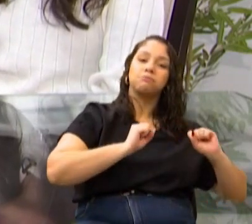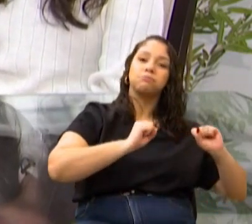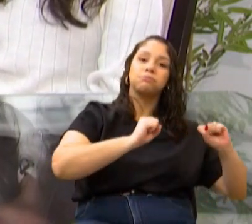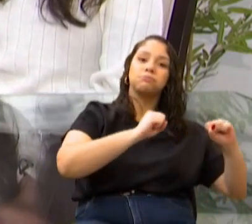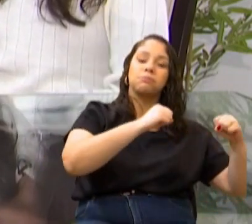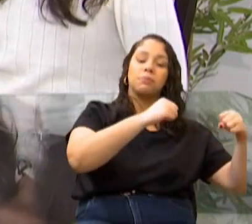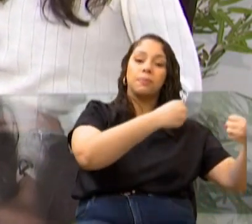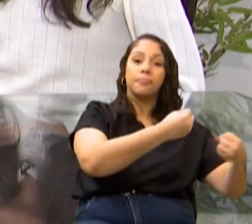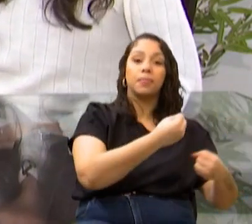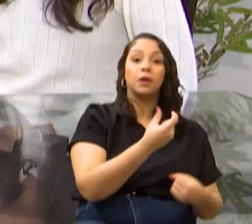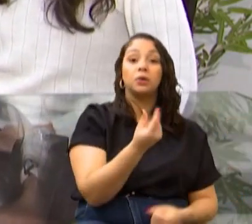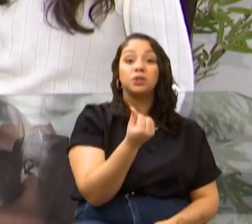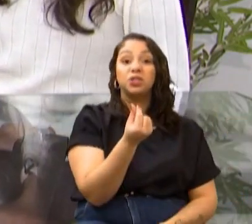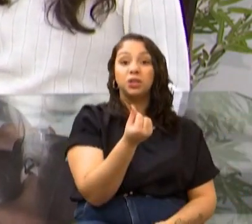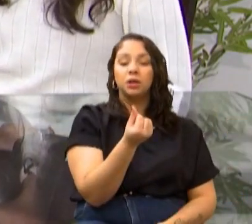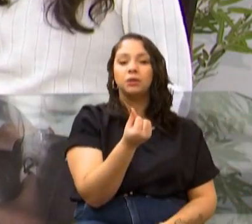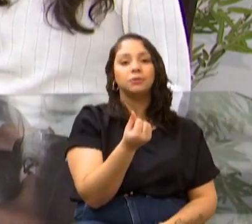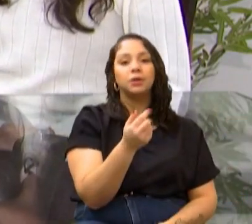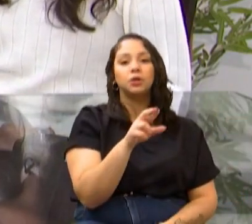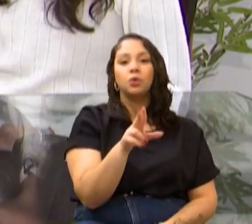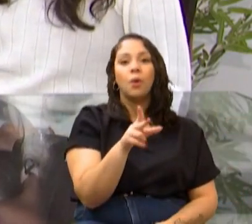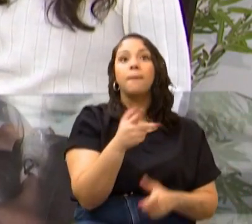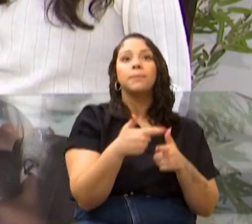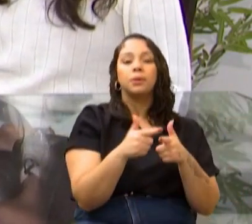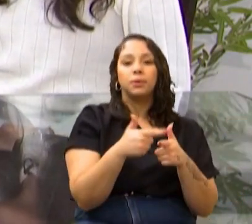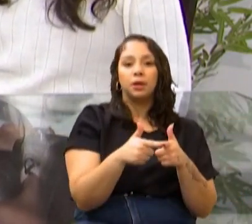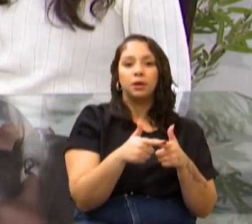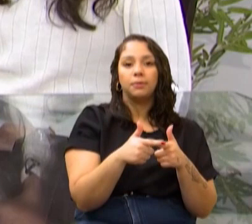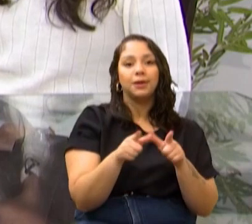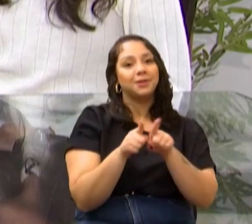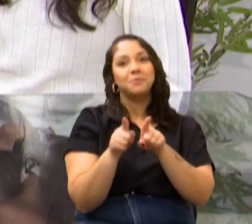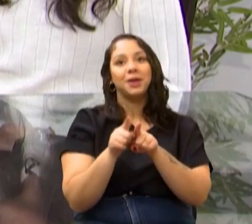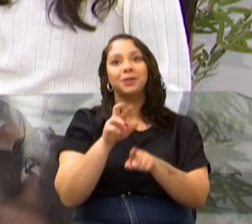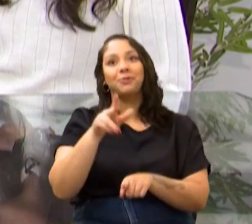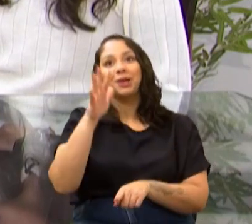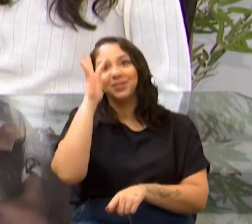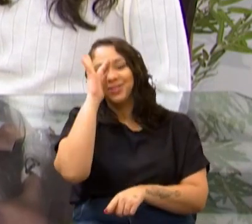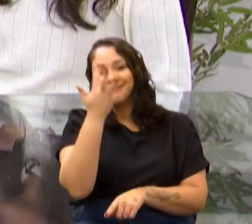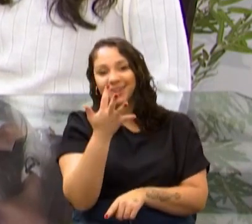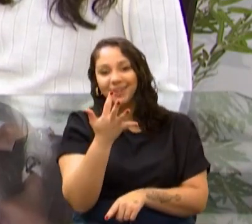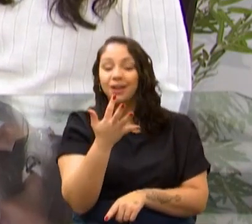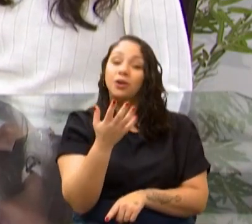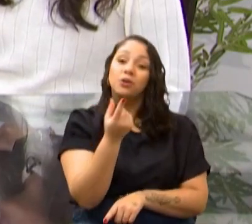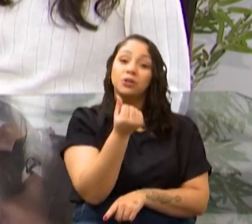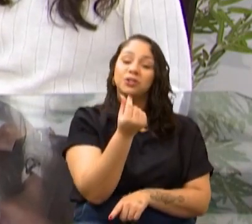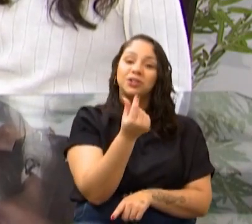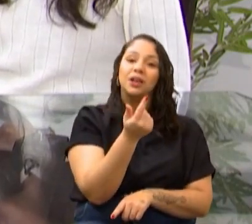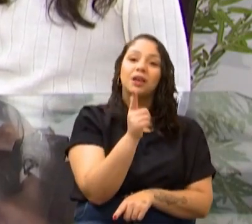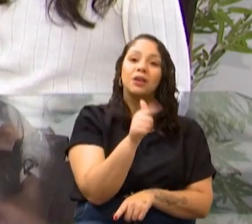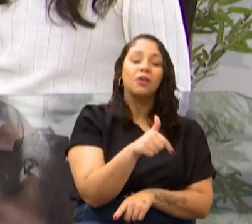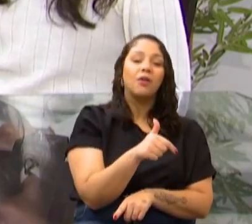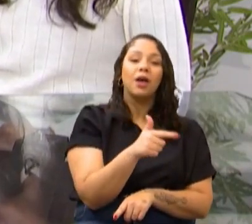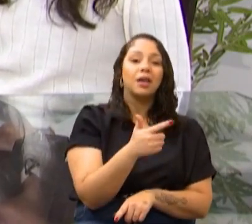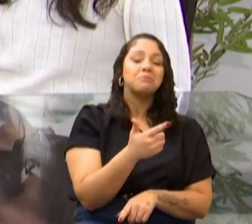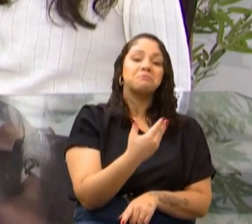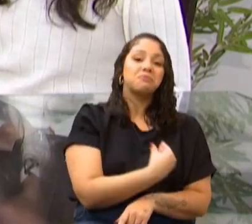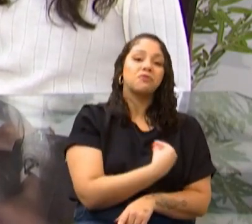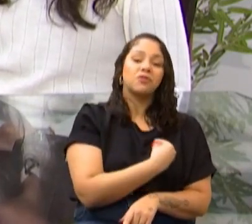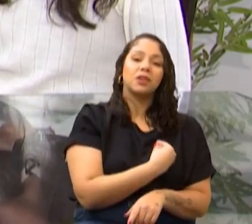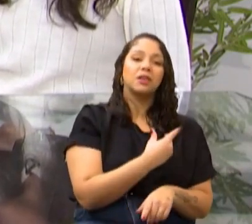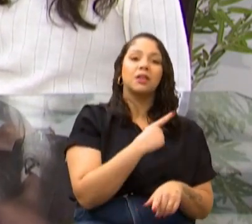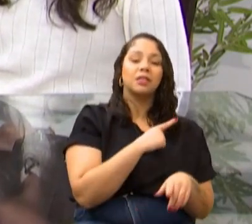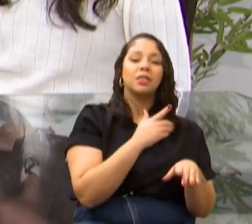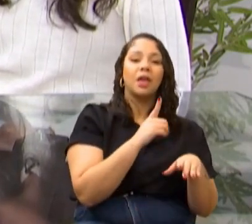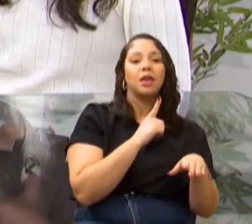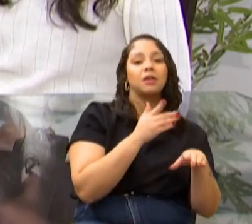se desenvolvendo e aí o dinheiro não é mais um problema, né? E nem a solução. O dinheiro faz parte do trabalho